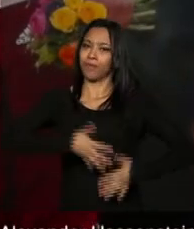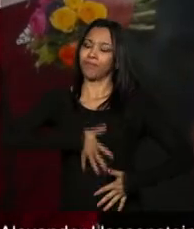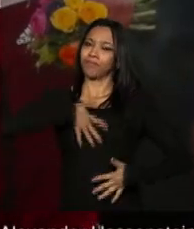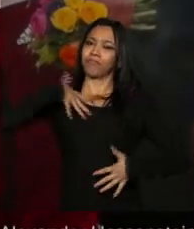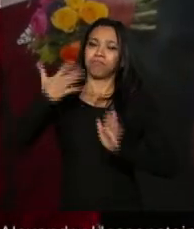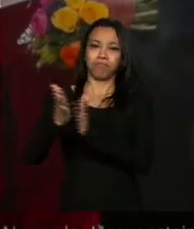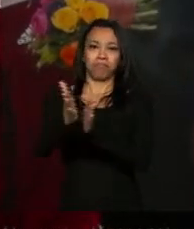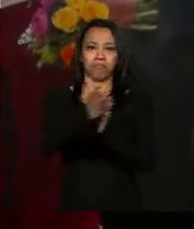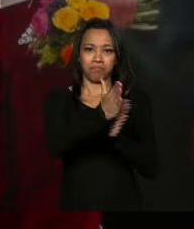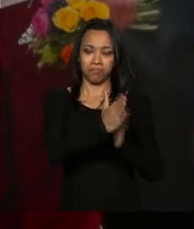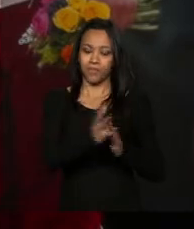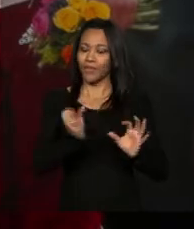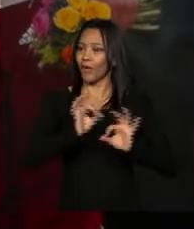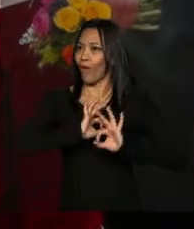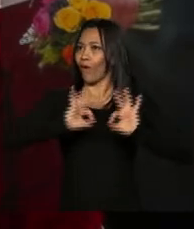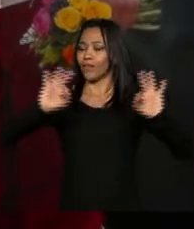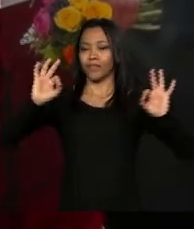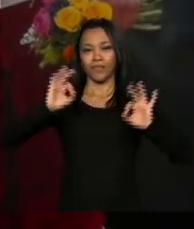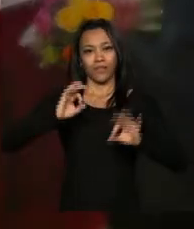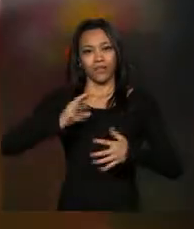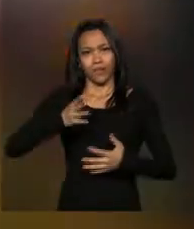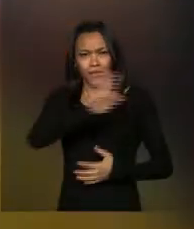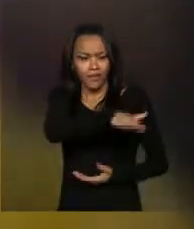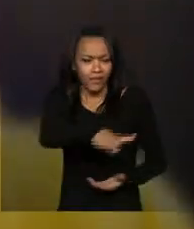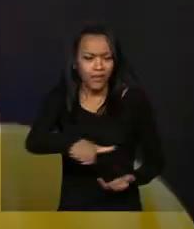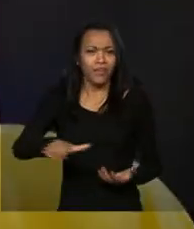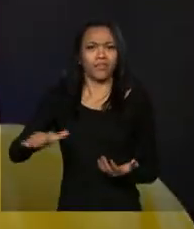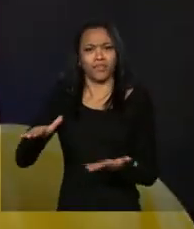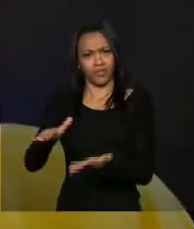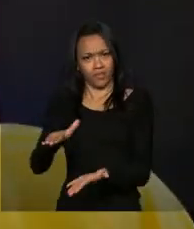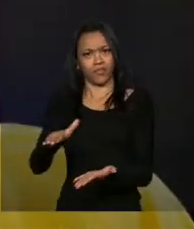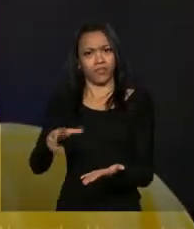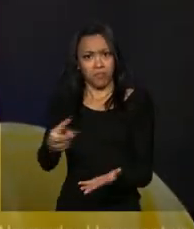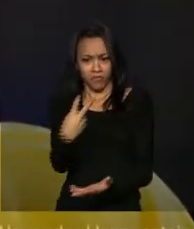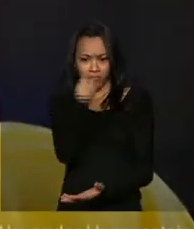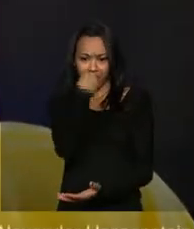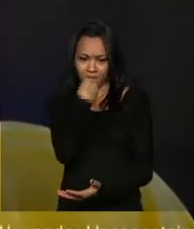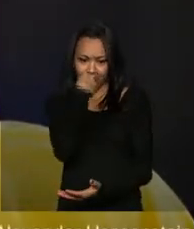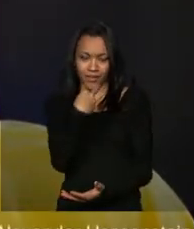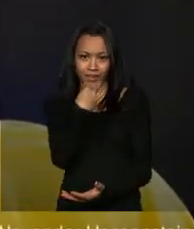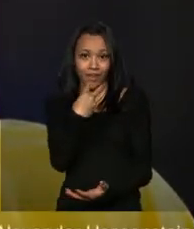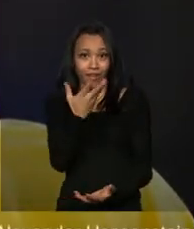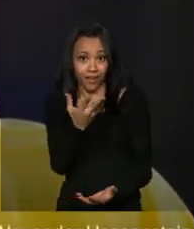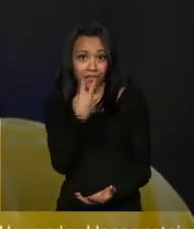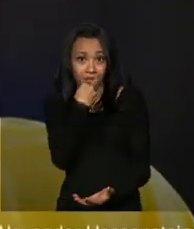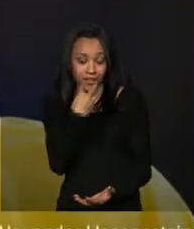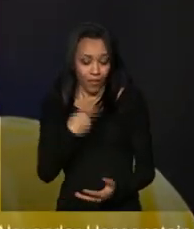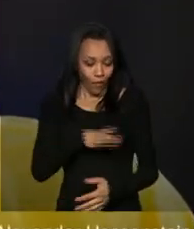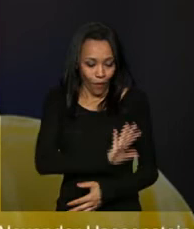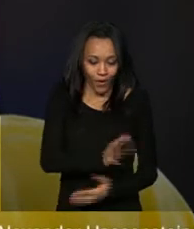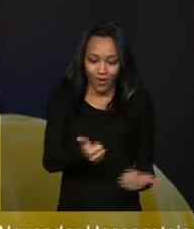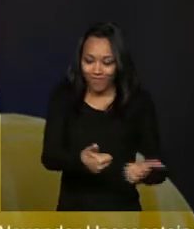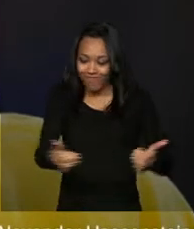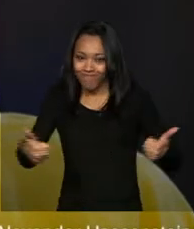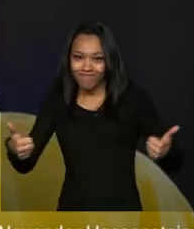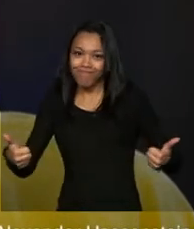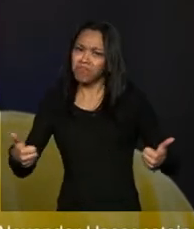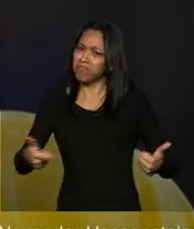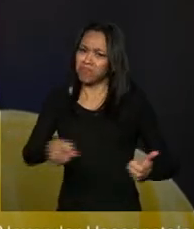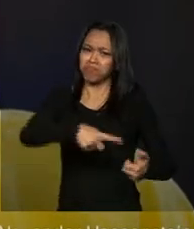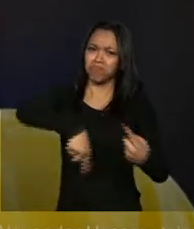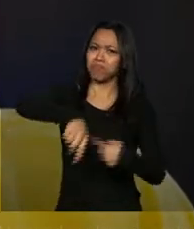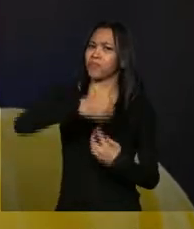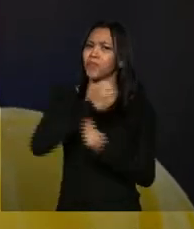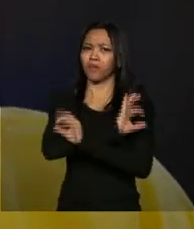né? Crianças, quando me via, me reconhecia, então teve um embope muito